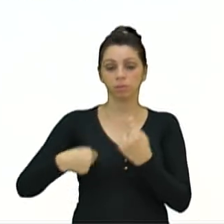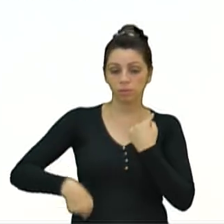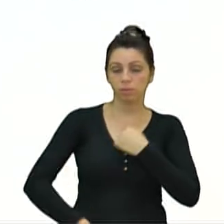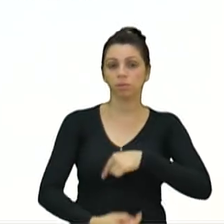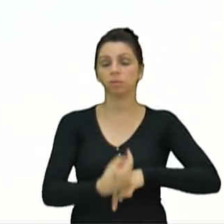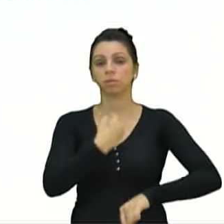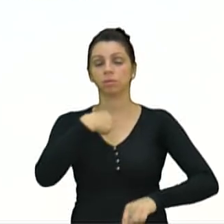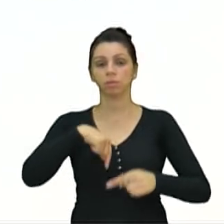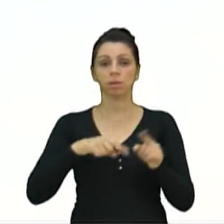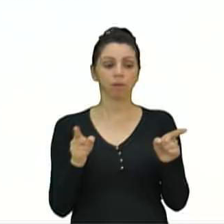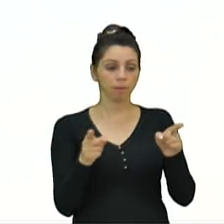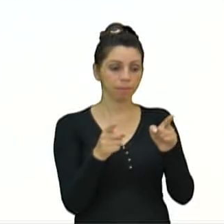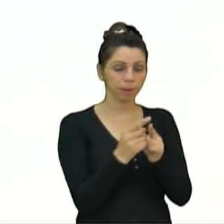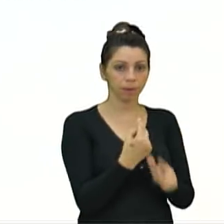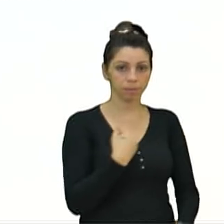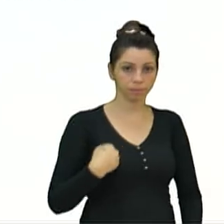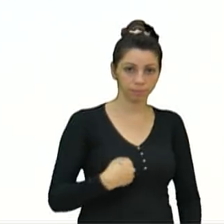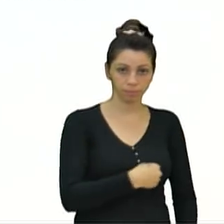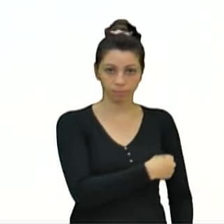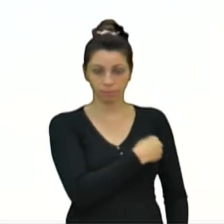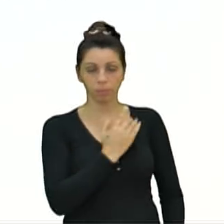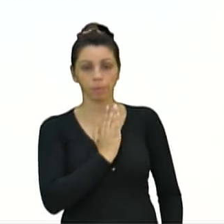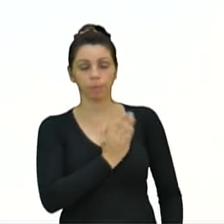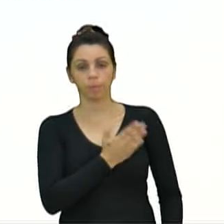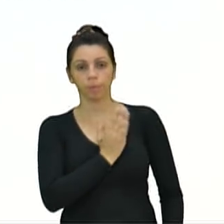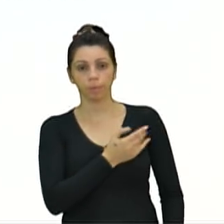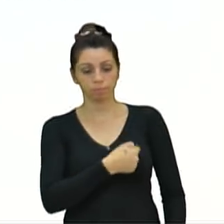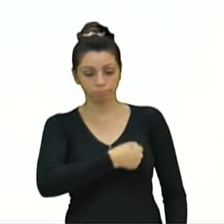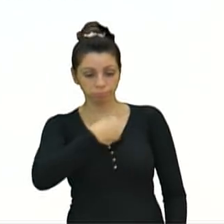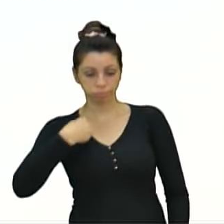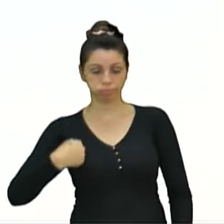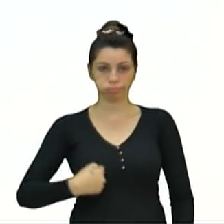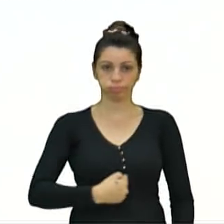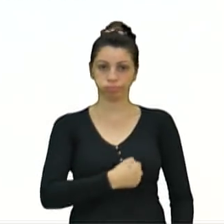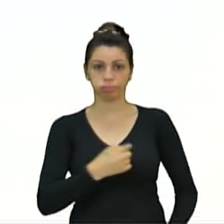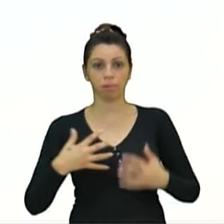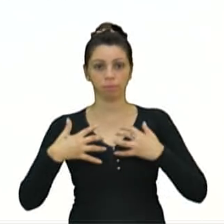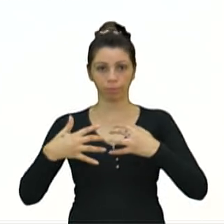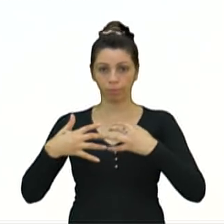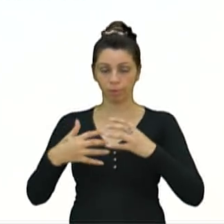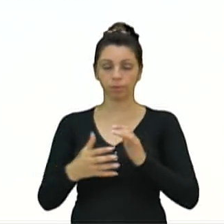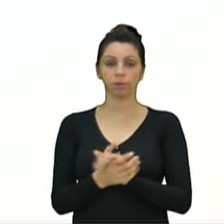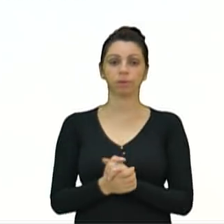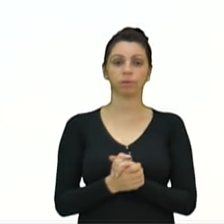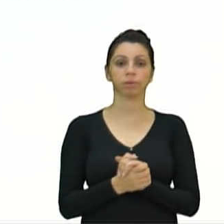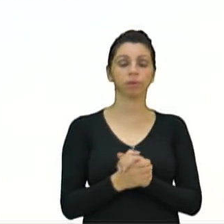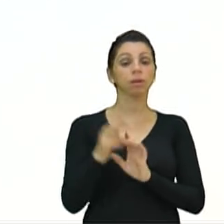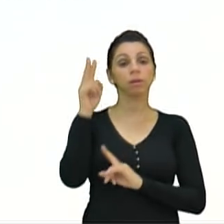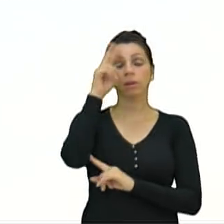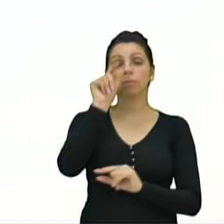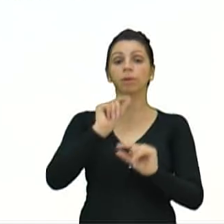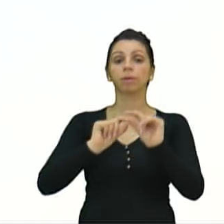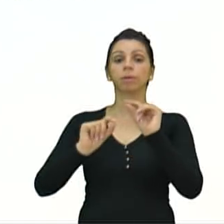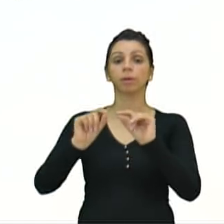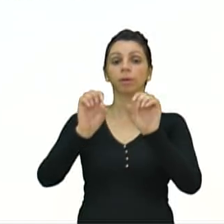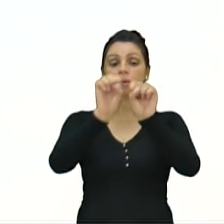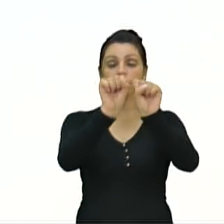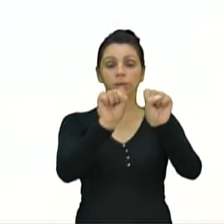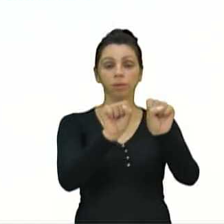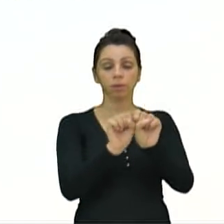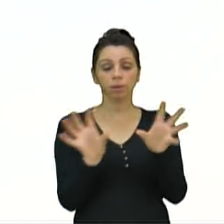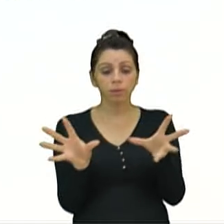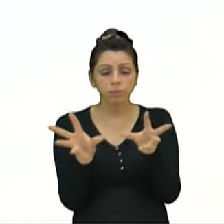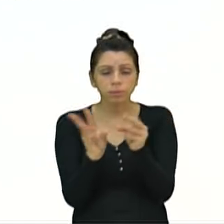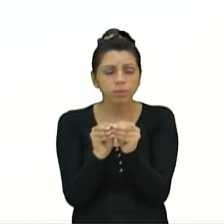a pequena circulação, que também é conhecida como circulação pulmonar. Lembrando aqui, um esqueminha aqui, um